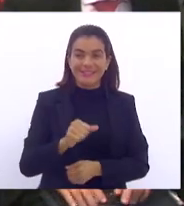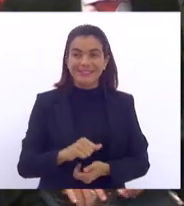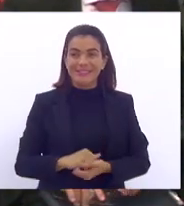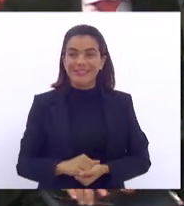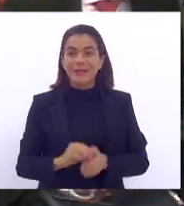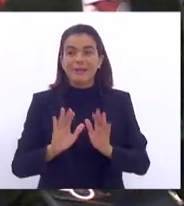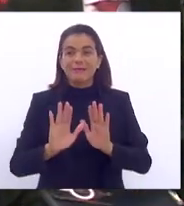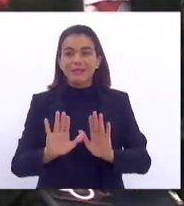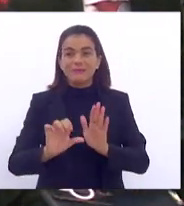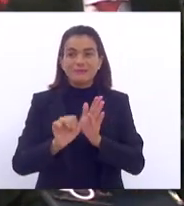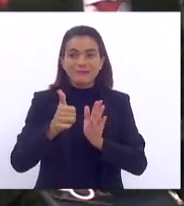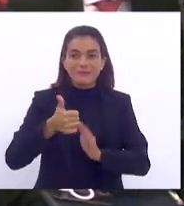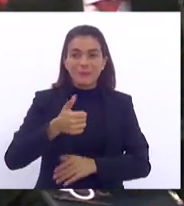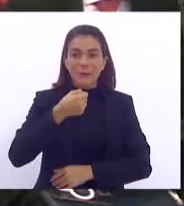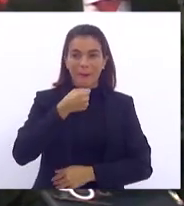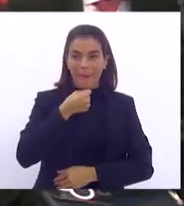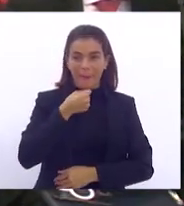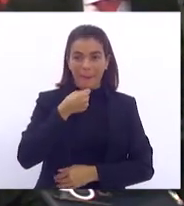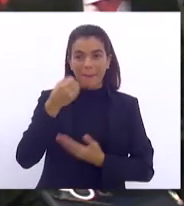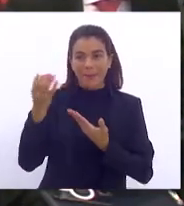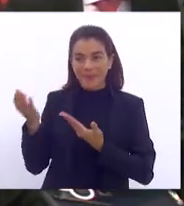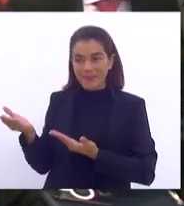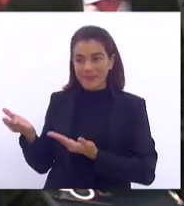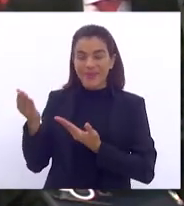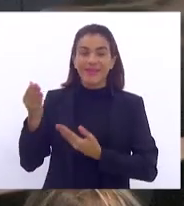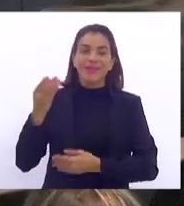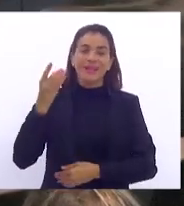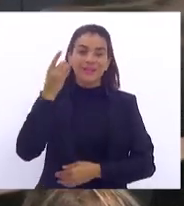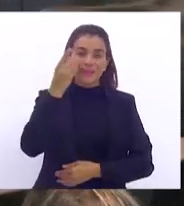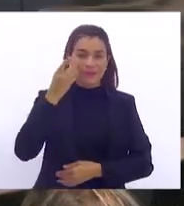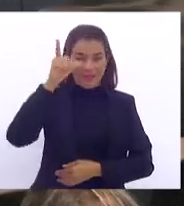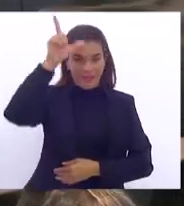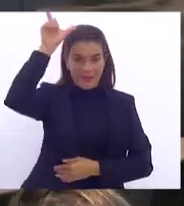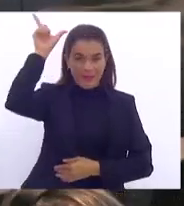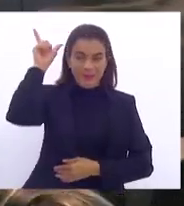de passar a palavra para nosso Deputado luí